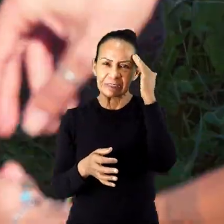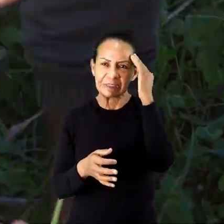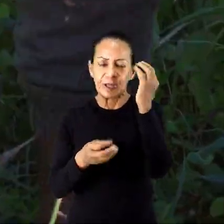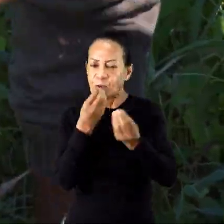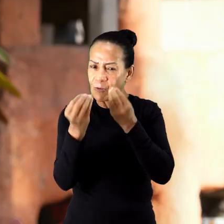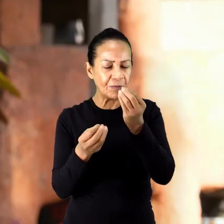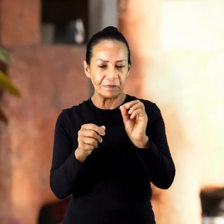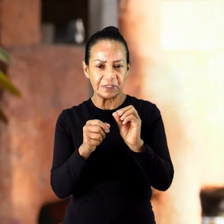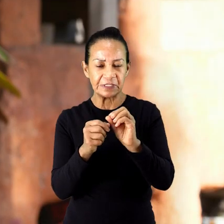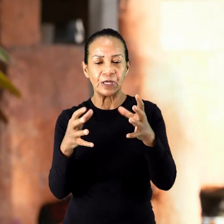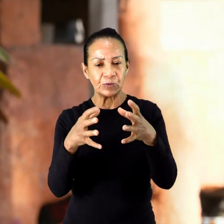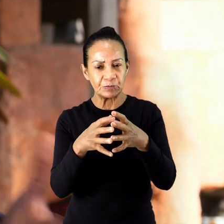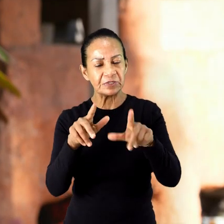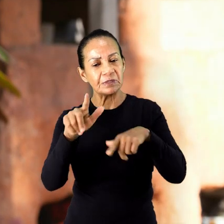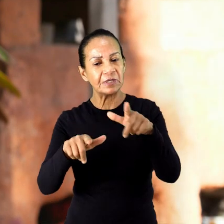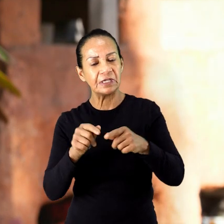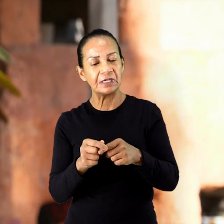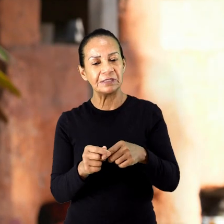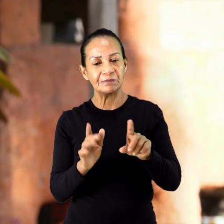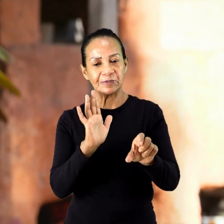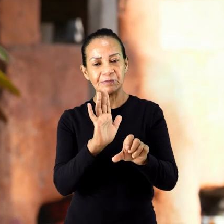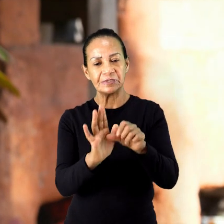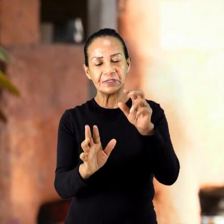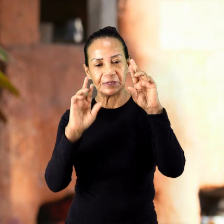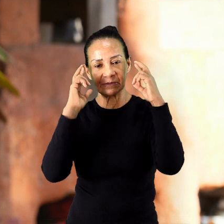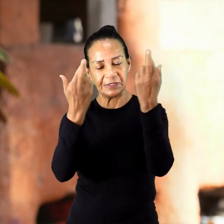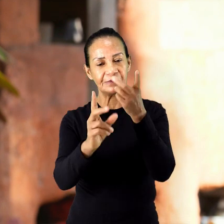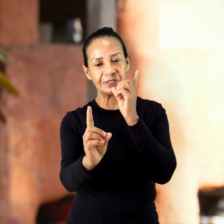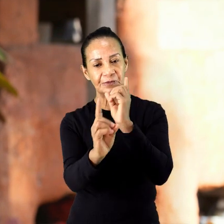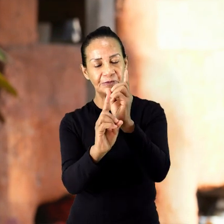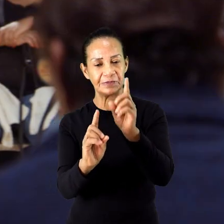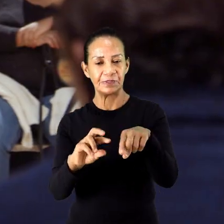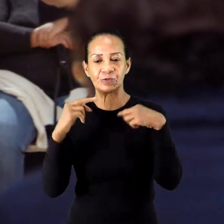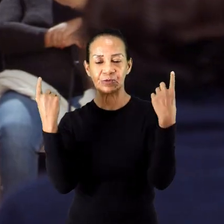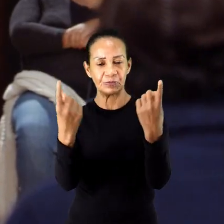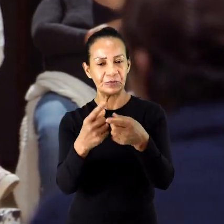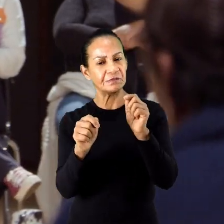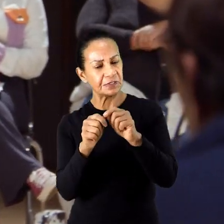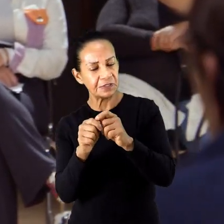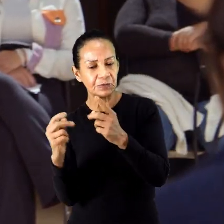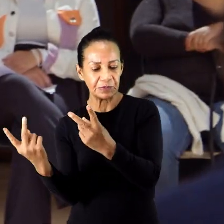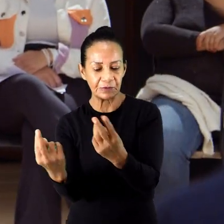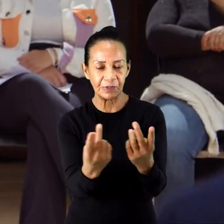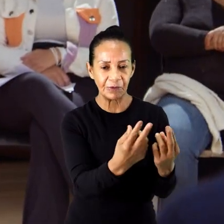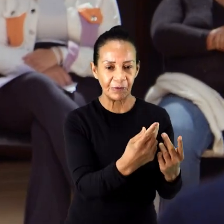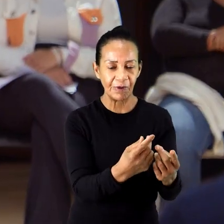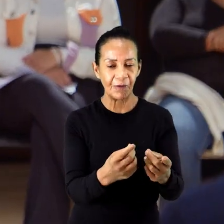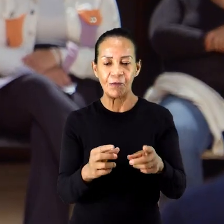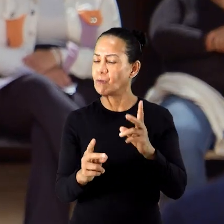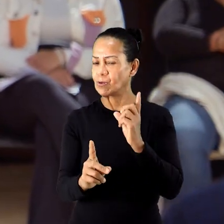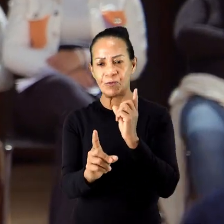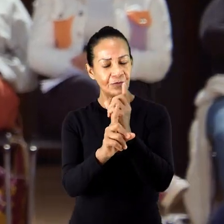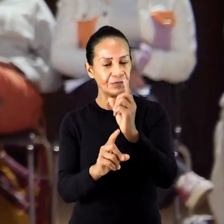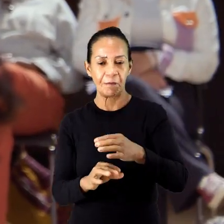esse entendimento. Então você já chega na primeira reunião e encontra toda uma rede de coletivos de pessoas que fazem a mesma coisa que você,